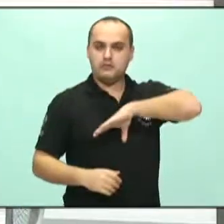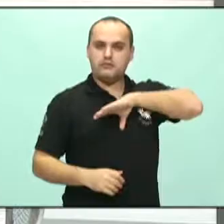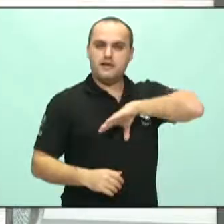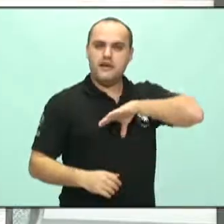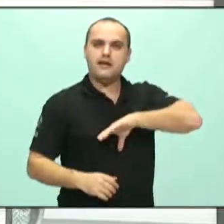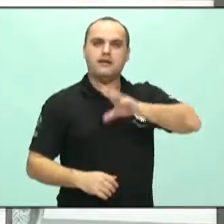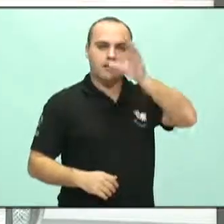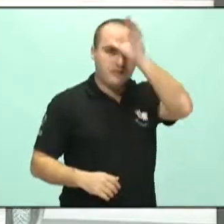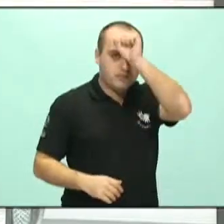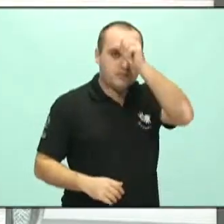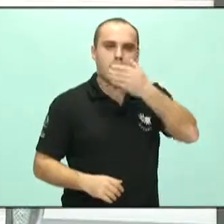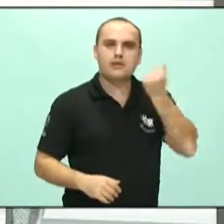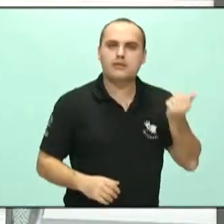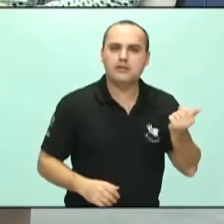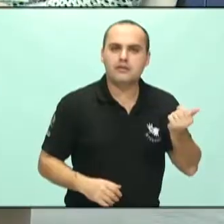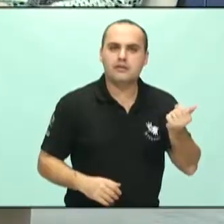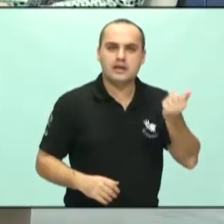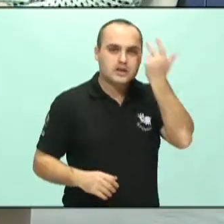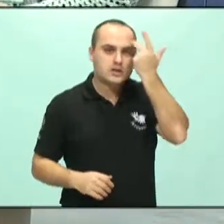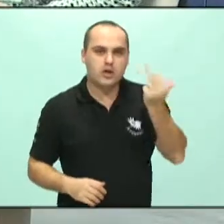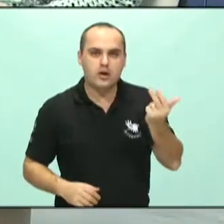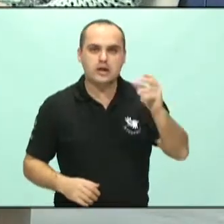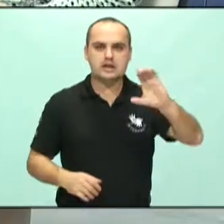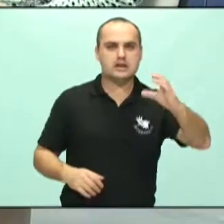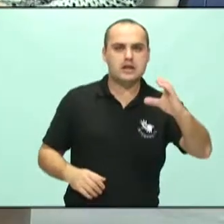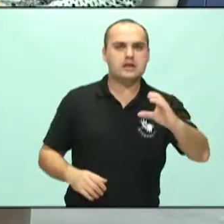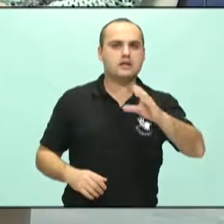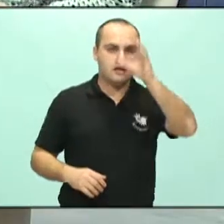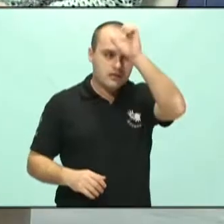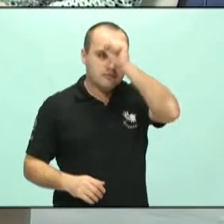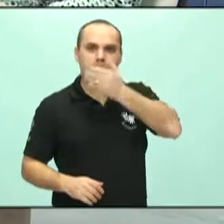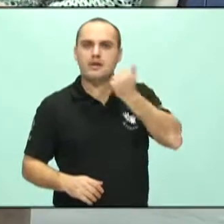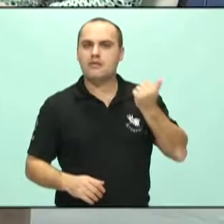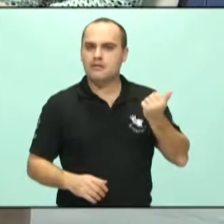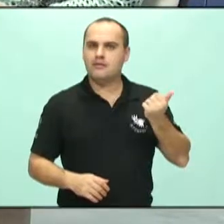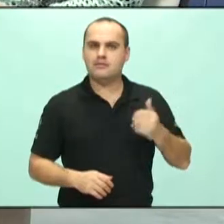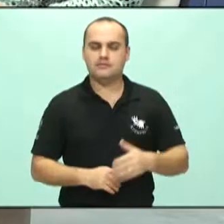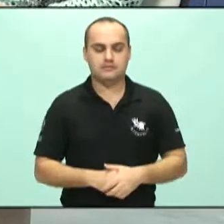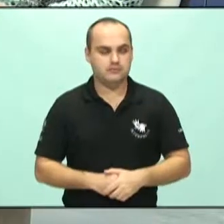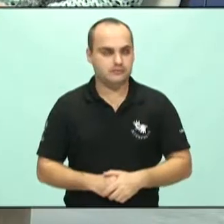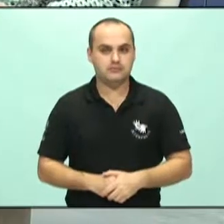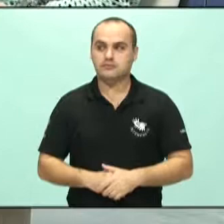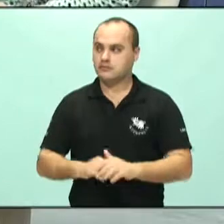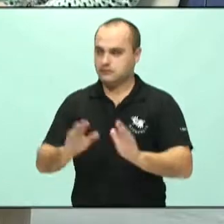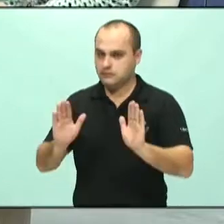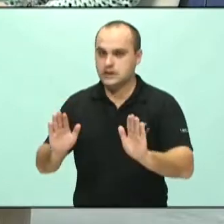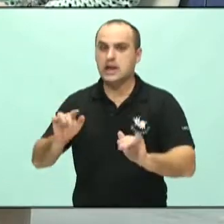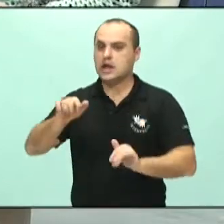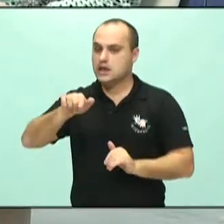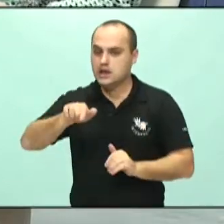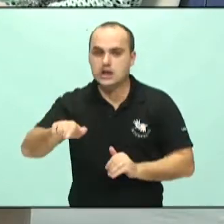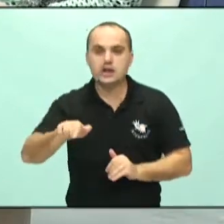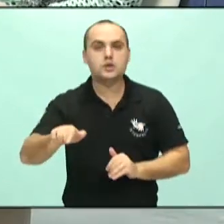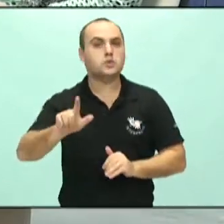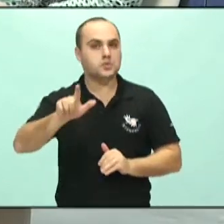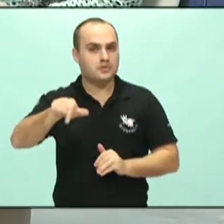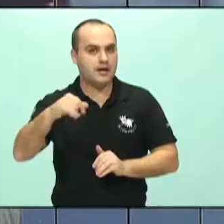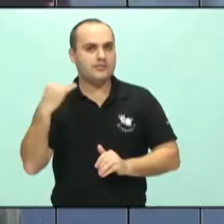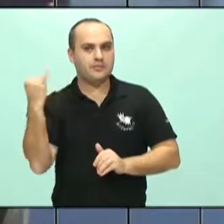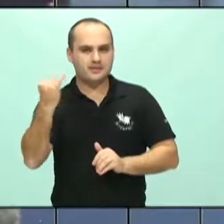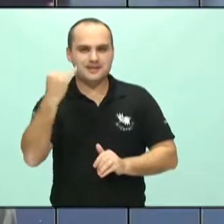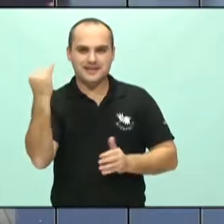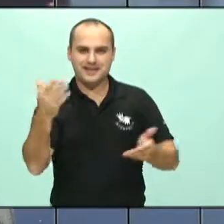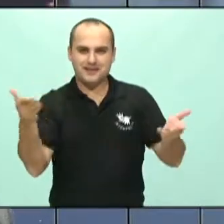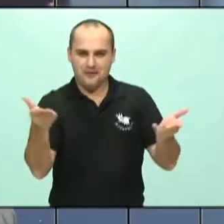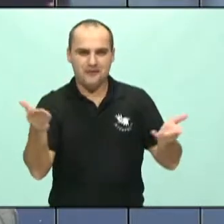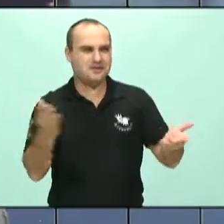uma aula de ciência, de história. Isso, e porque, na verdade, Maurício, isso que a Ana está falando é muito importante, cabe muita importância, né, nesse bate-papo que a gente está